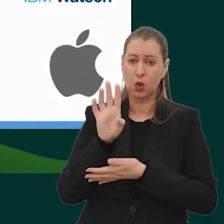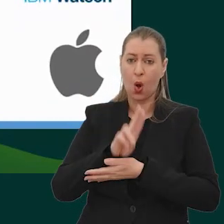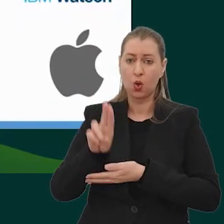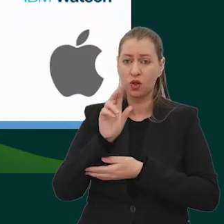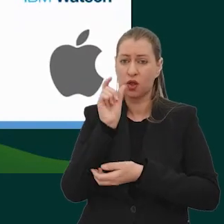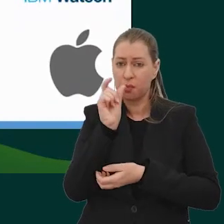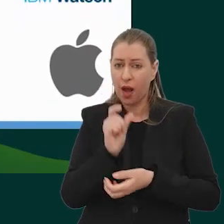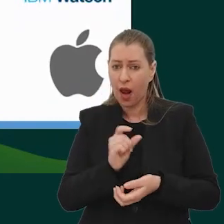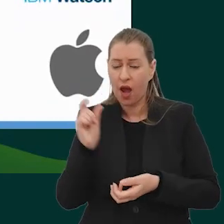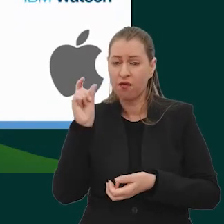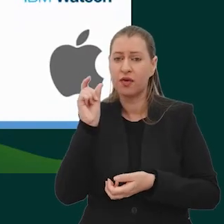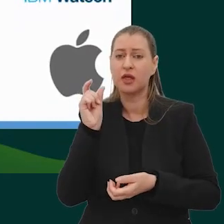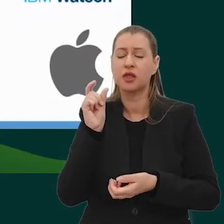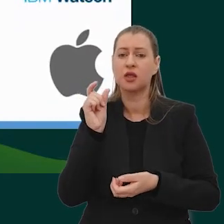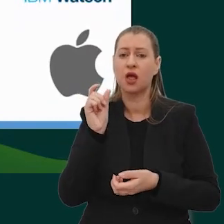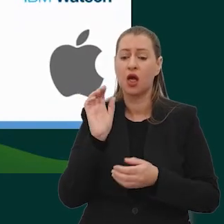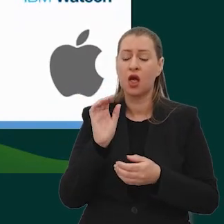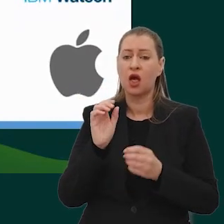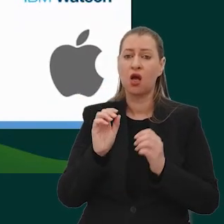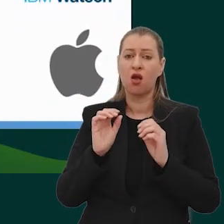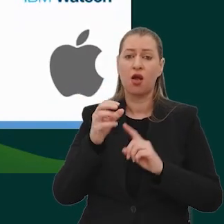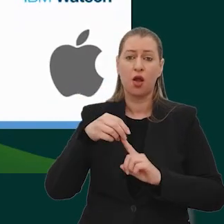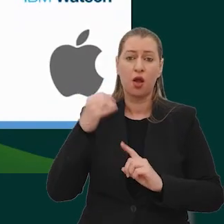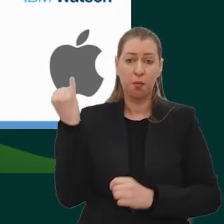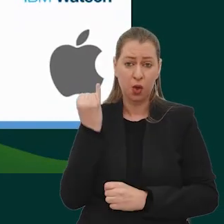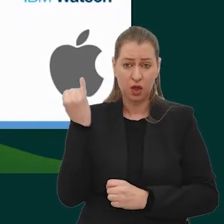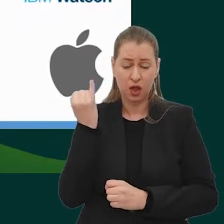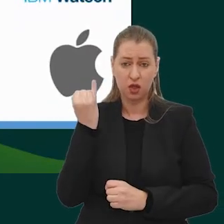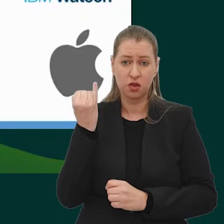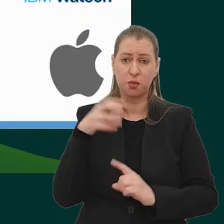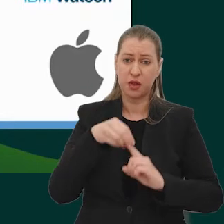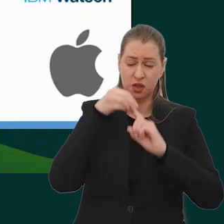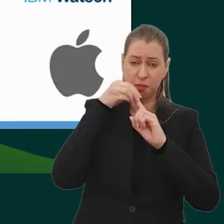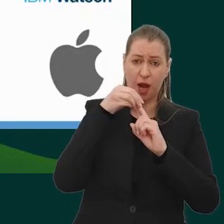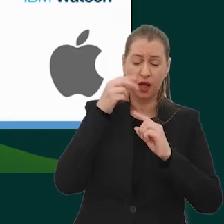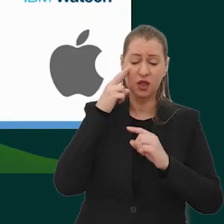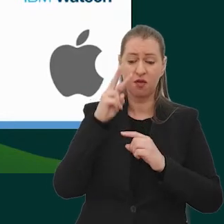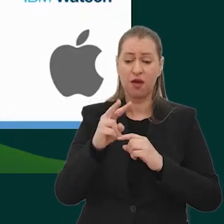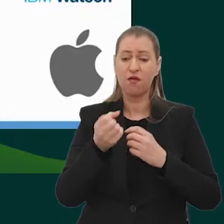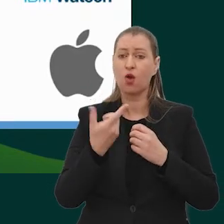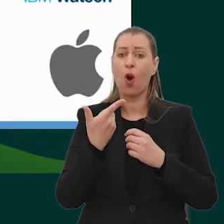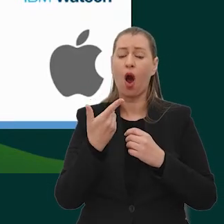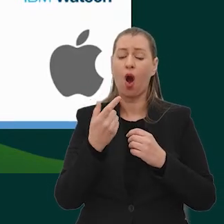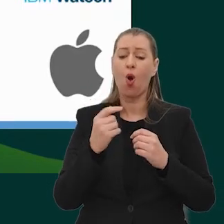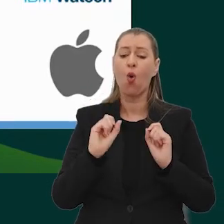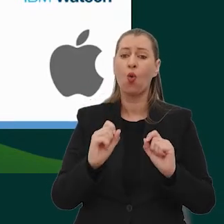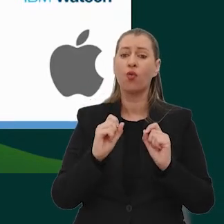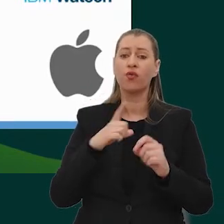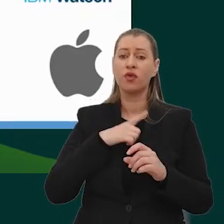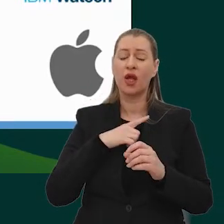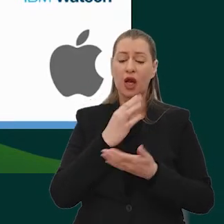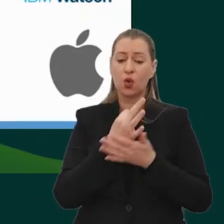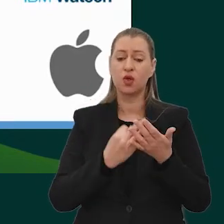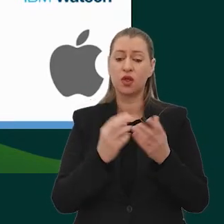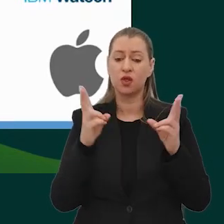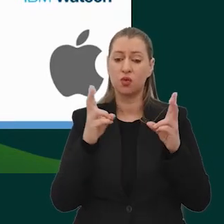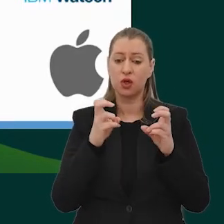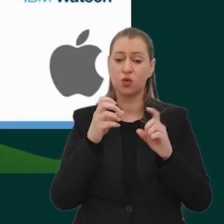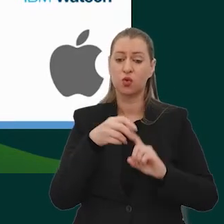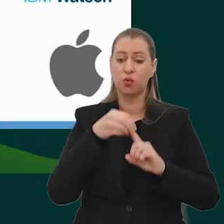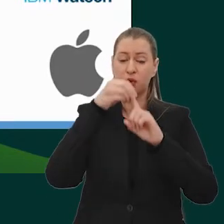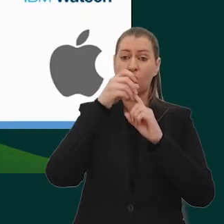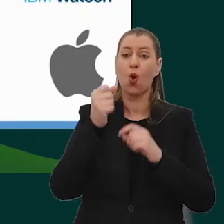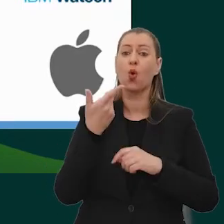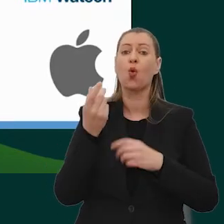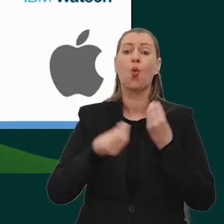pequenas palavras centrais, né? Ele vai identificar no texto qual que é o assunto principal e vai pegar aquele parágrafo específico, qual